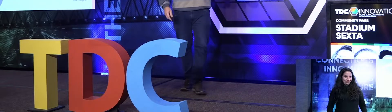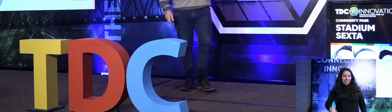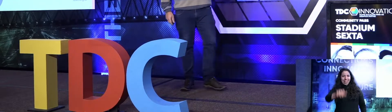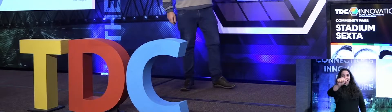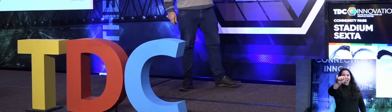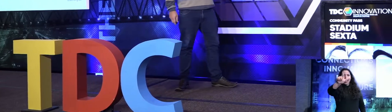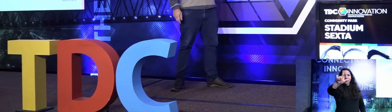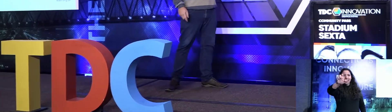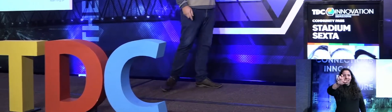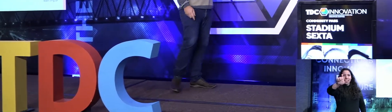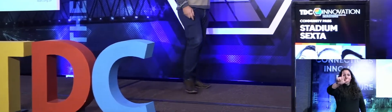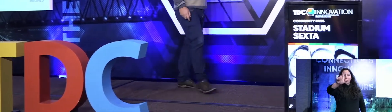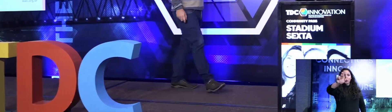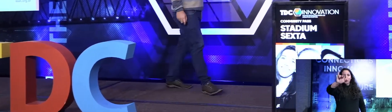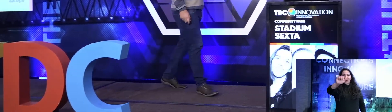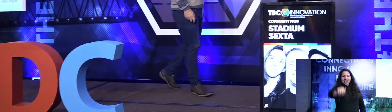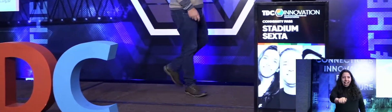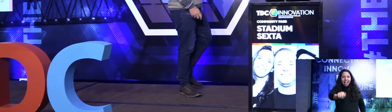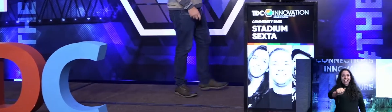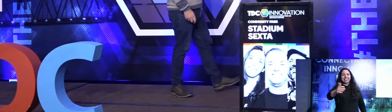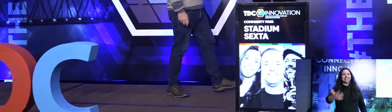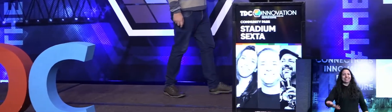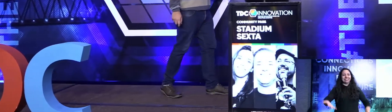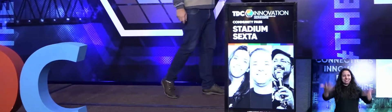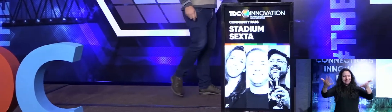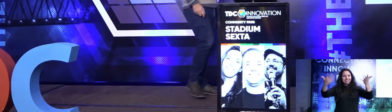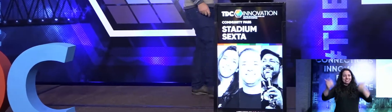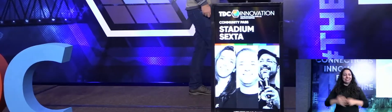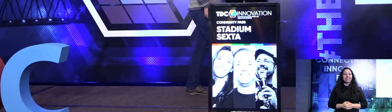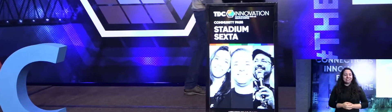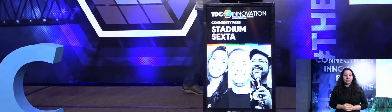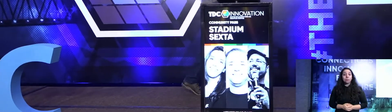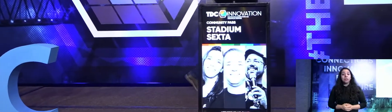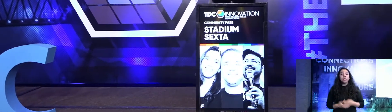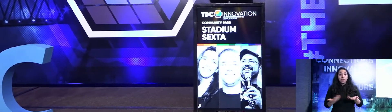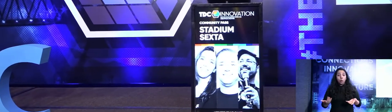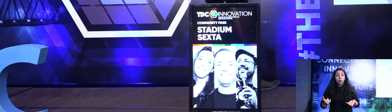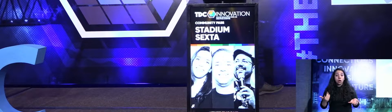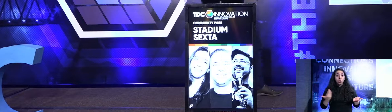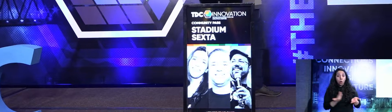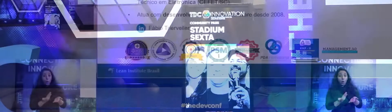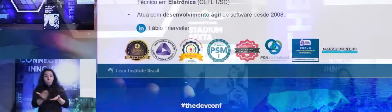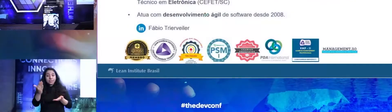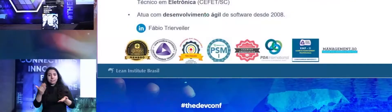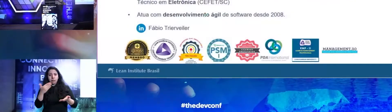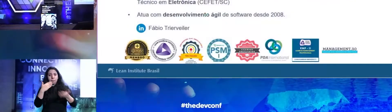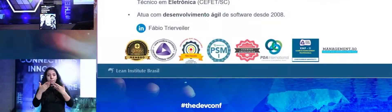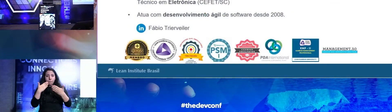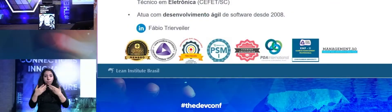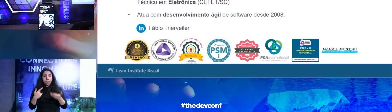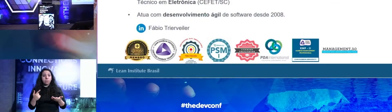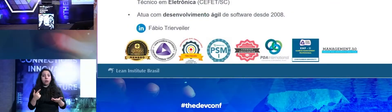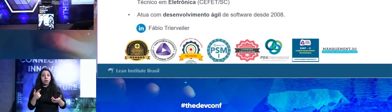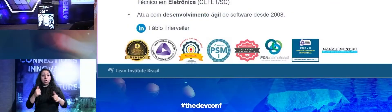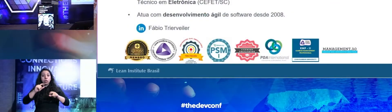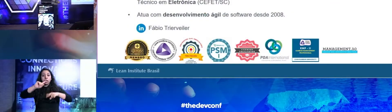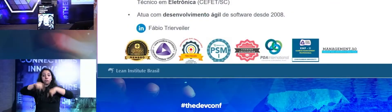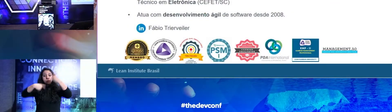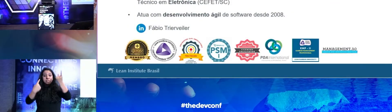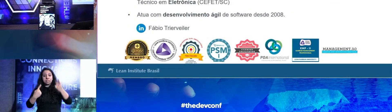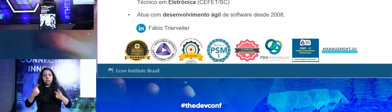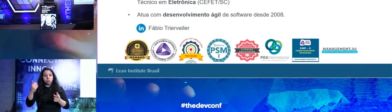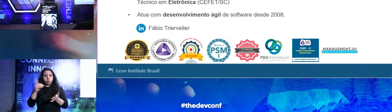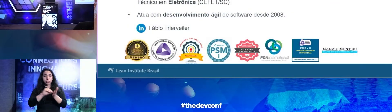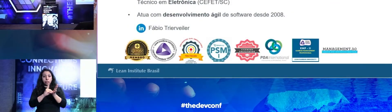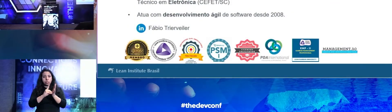Bora lá então começar o nosso bate-papo. E justamente a gente vai falar sobre a tal da transformação digital, né? Este cara com um